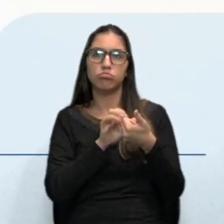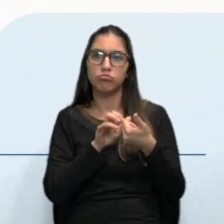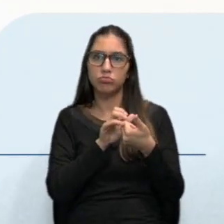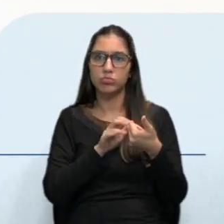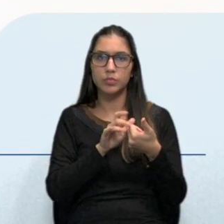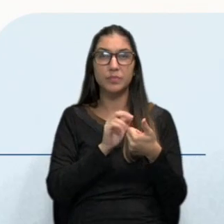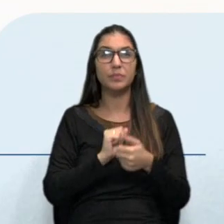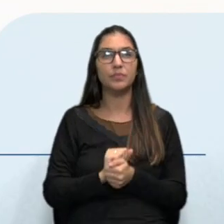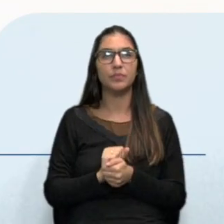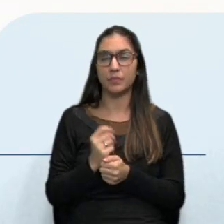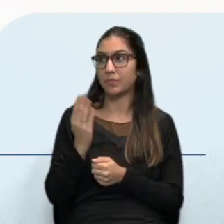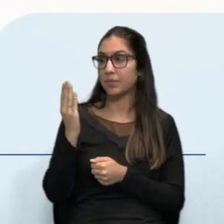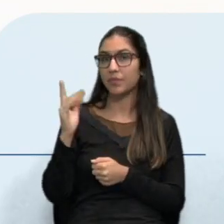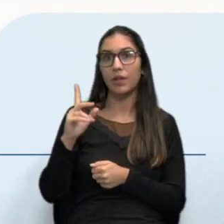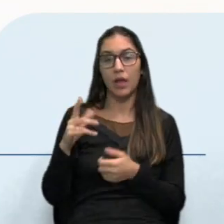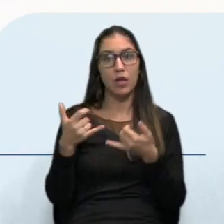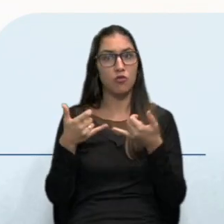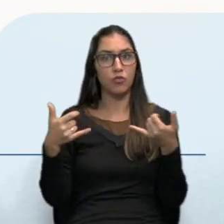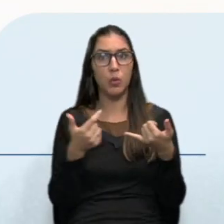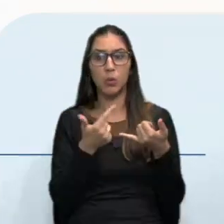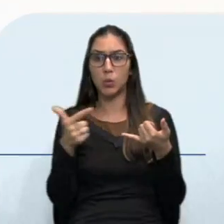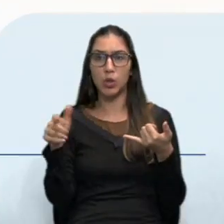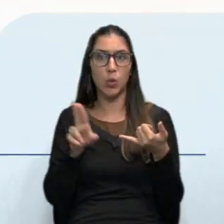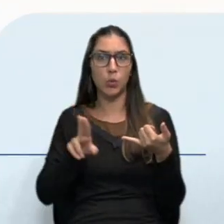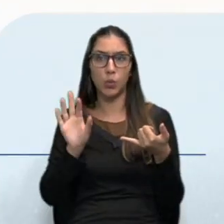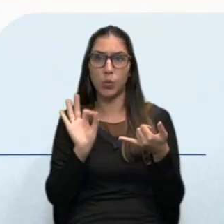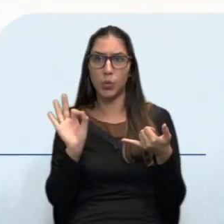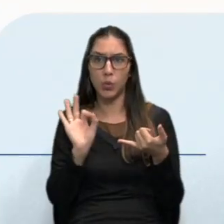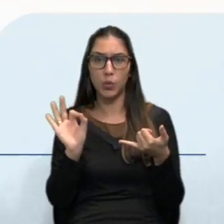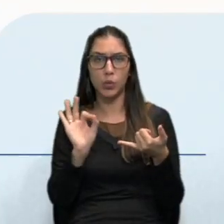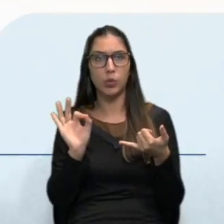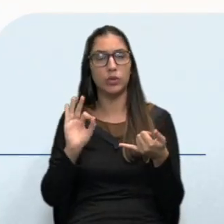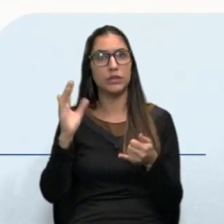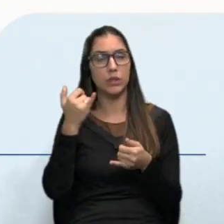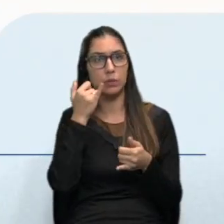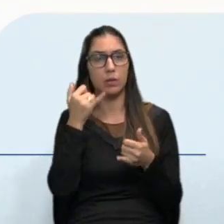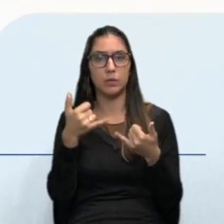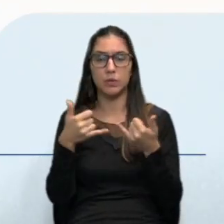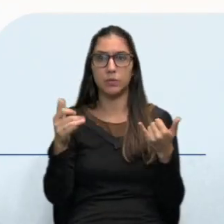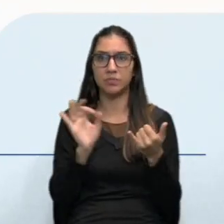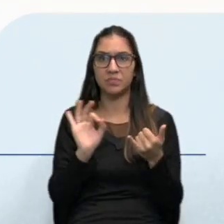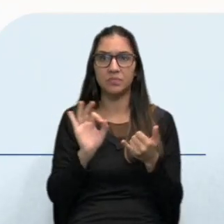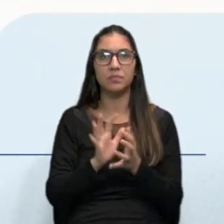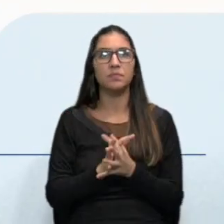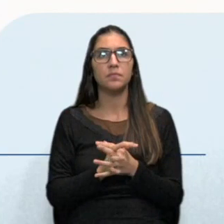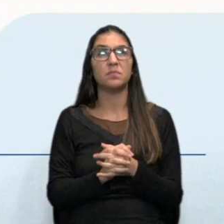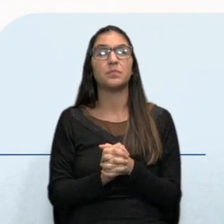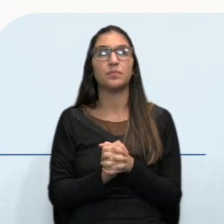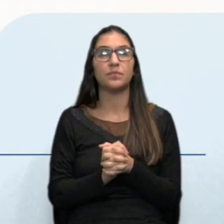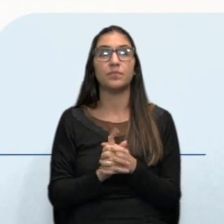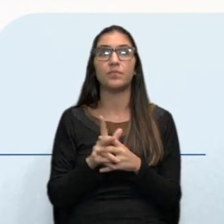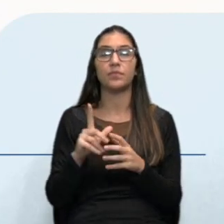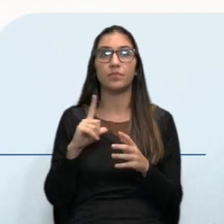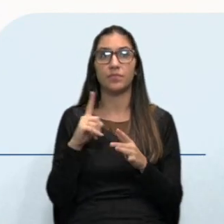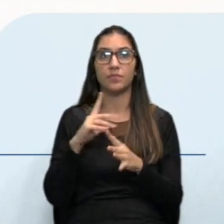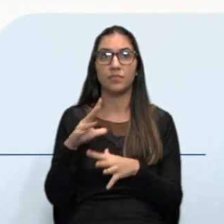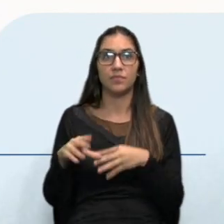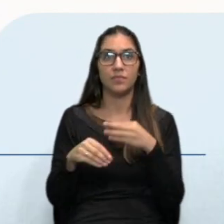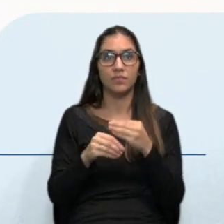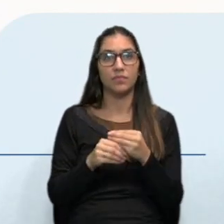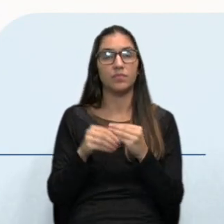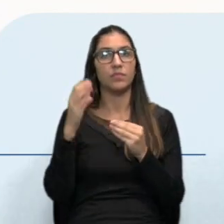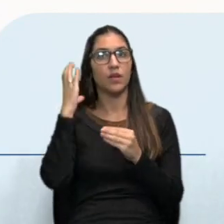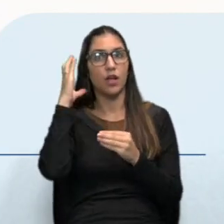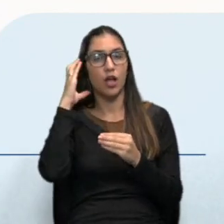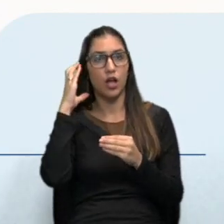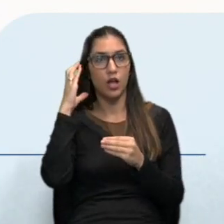Essa telefonia móvel ela é sem fio, lógico, telefonia celular sem fio. Ela é constituída de rádios